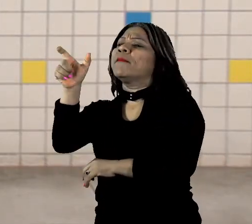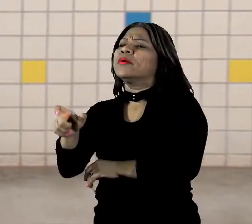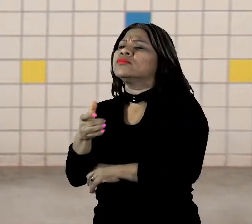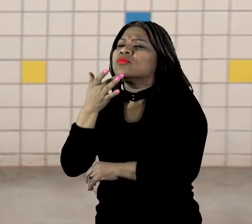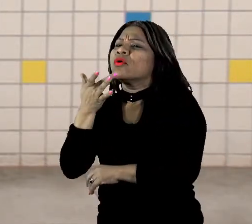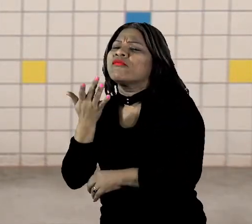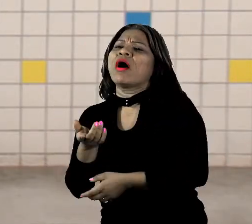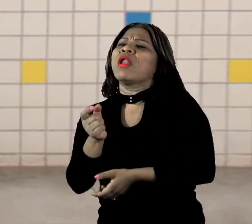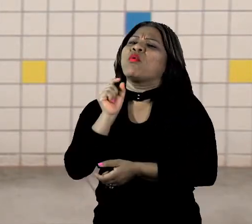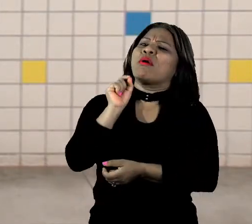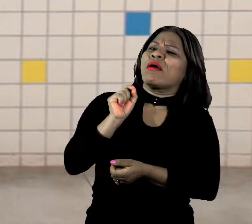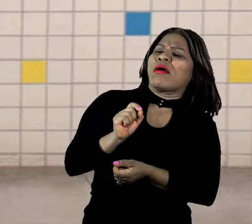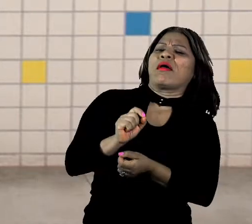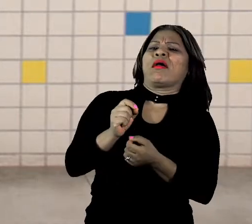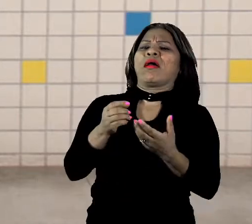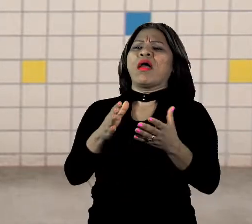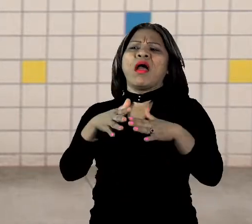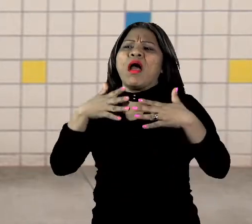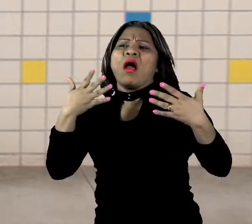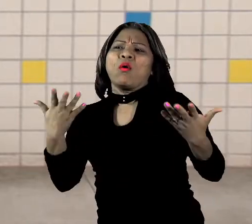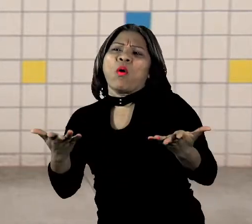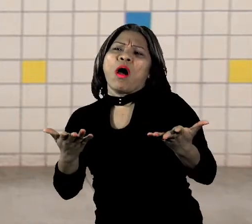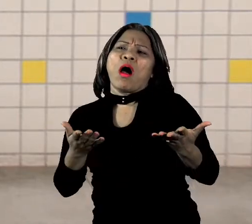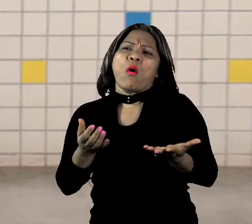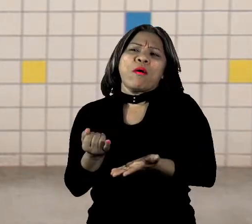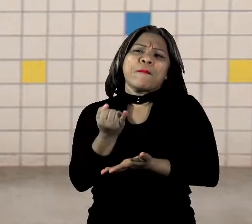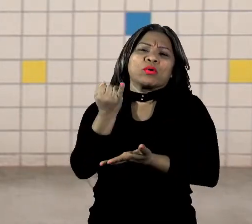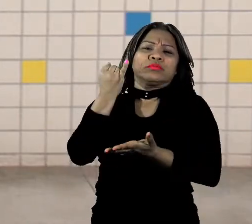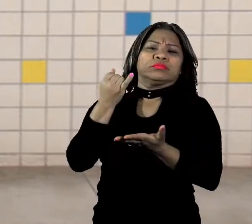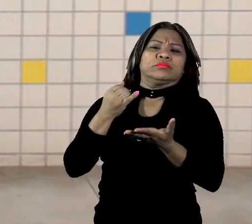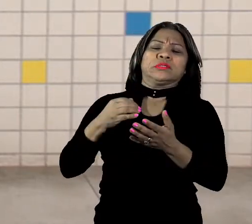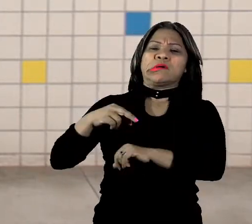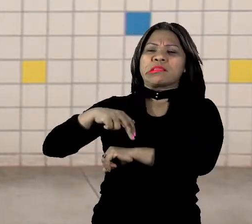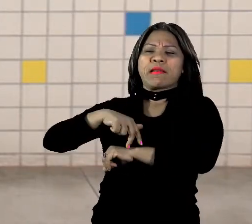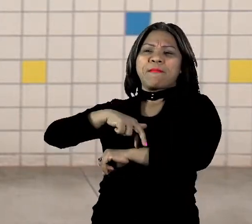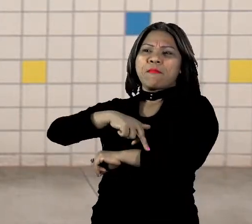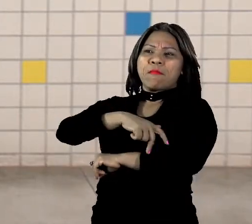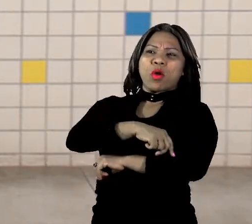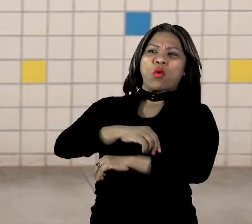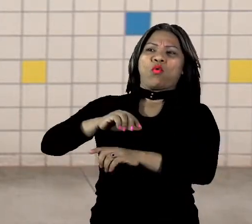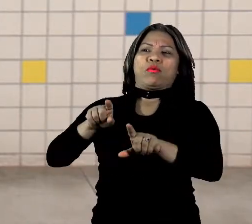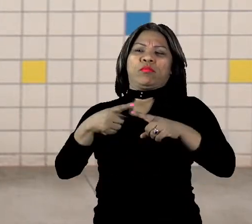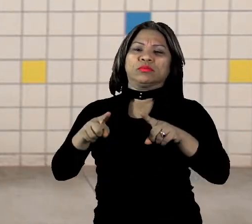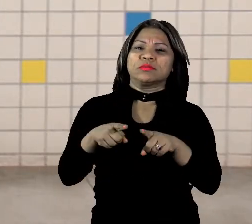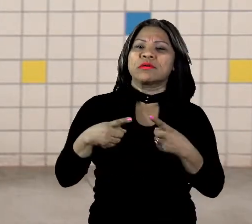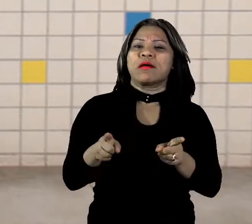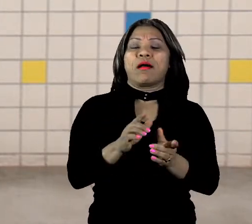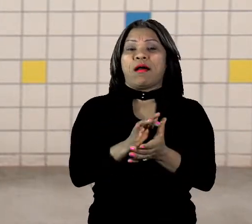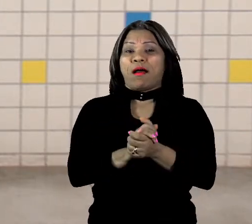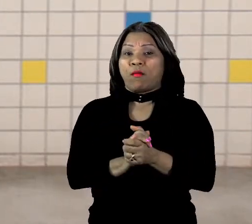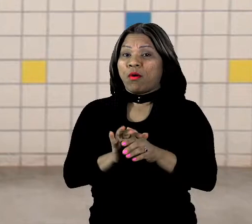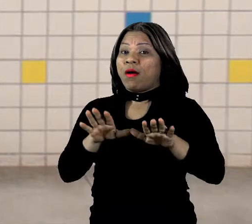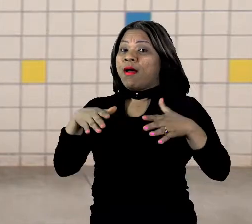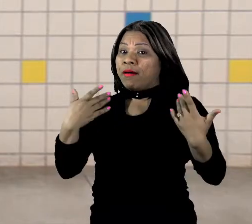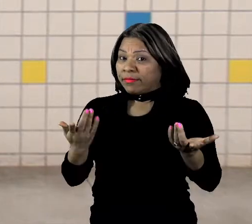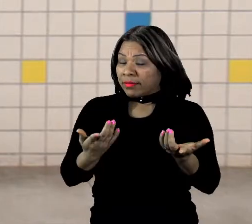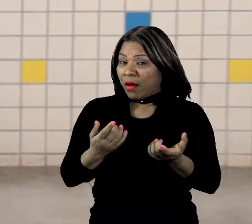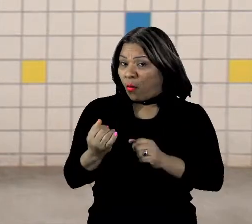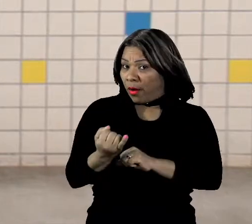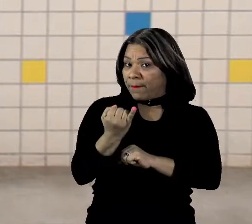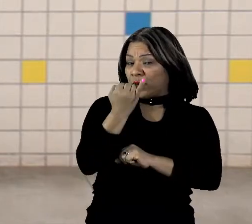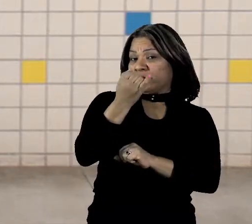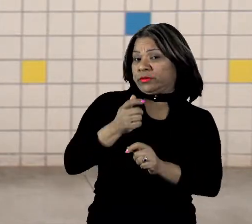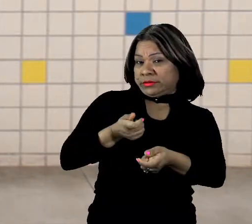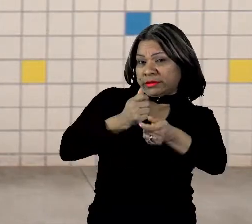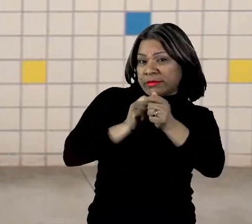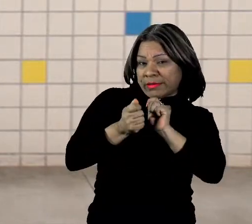outro fala, quais as tendências da moda, quais as tendências musicais. Então isso é a função da entrevista. Então